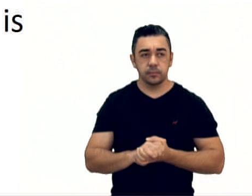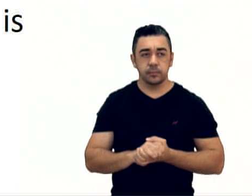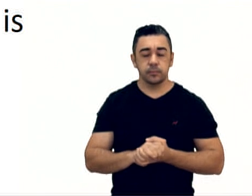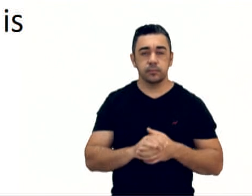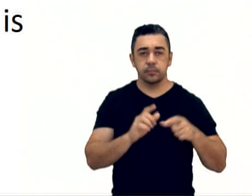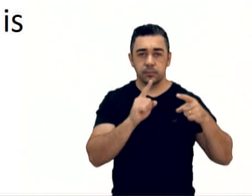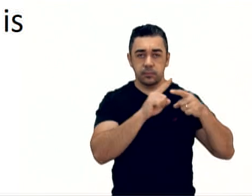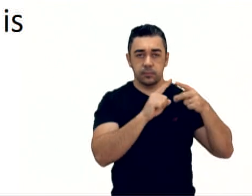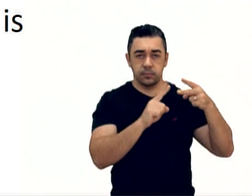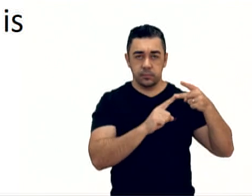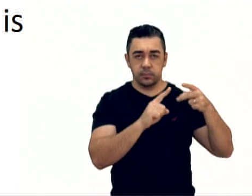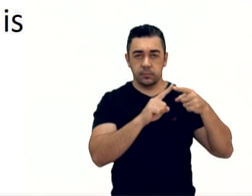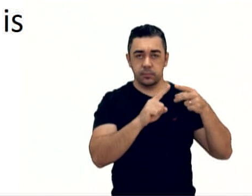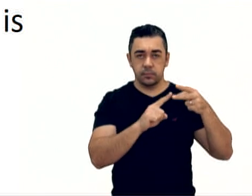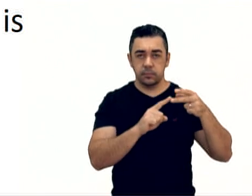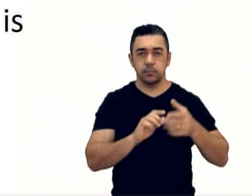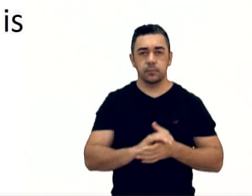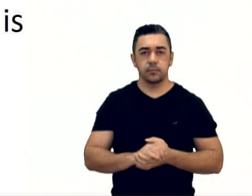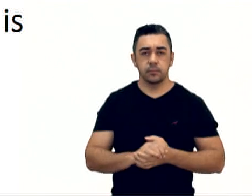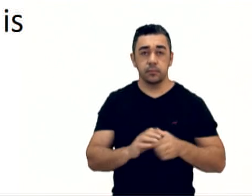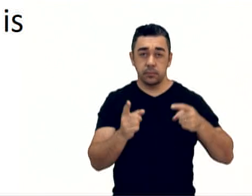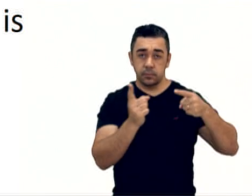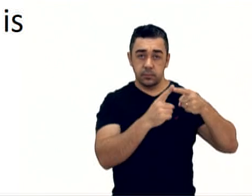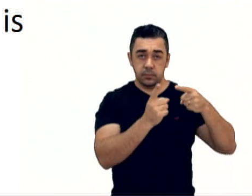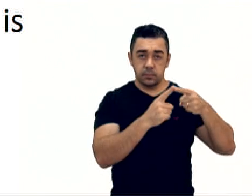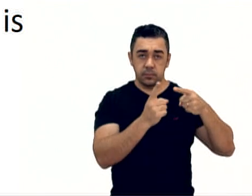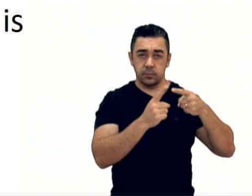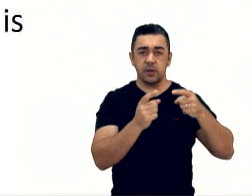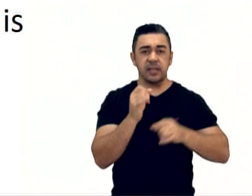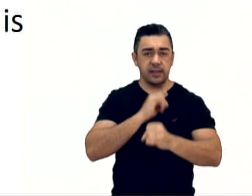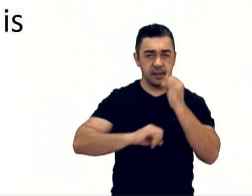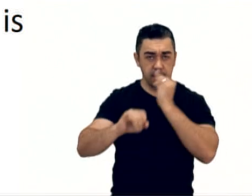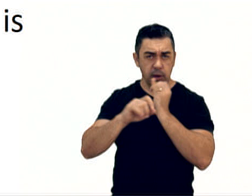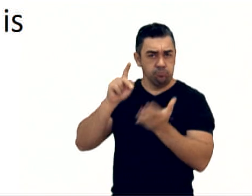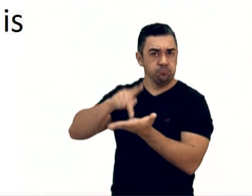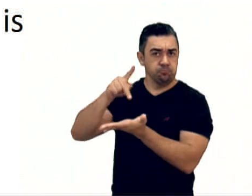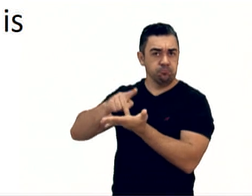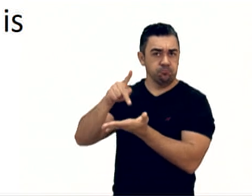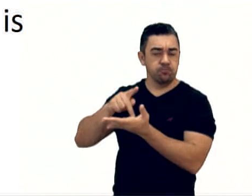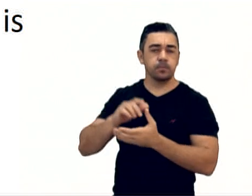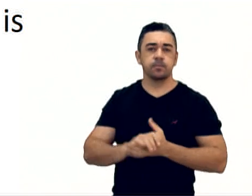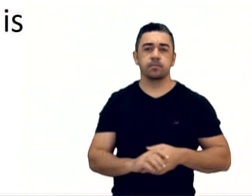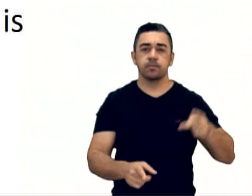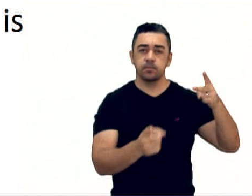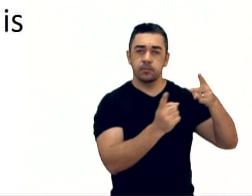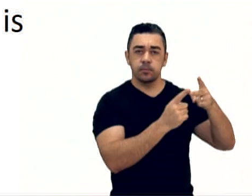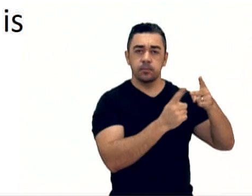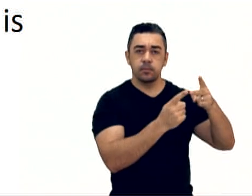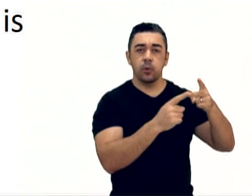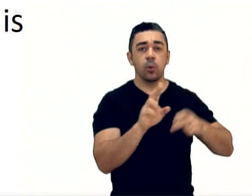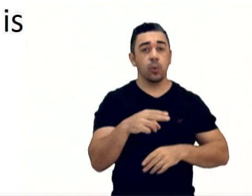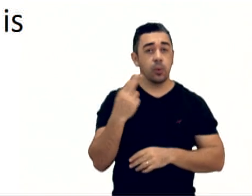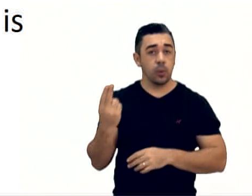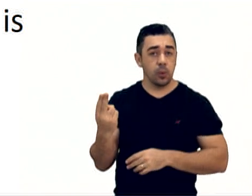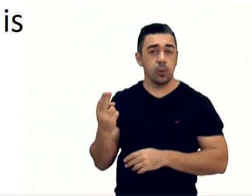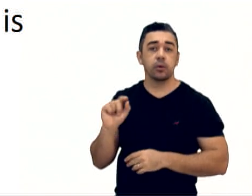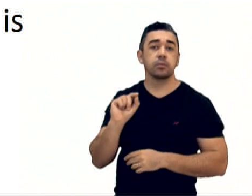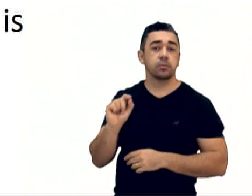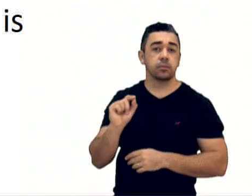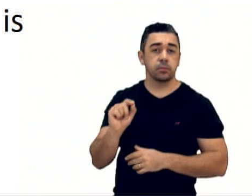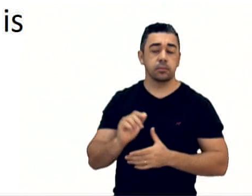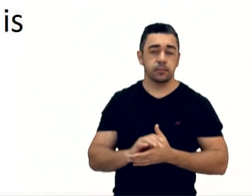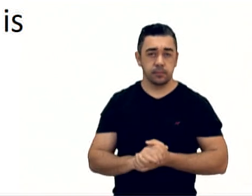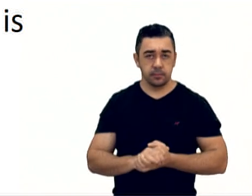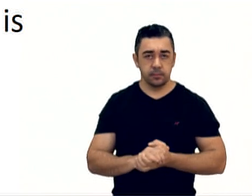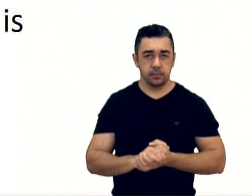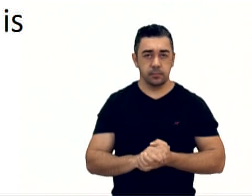on the internet is true. Tudo que está na internet é verdade. Ou, not everything that is on the